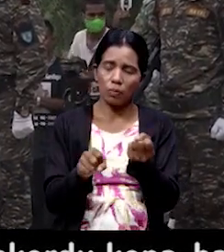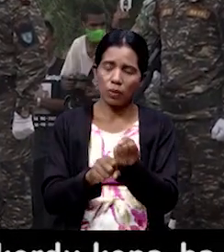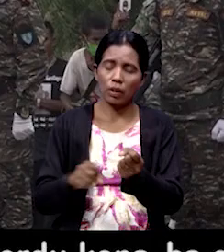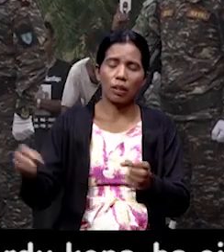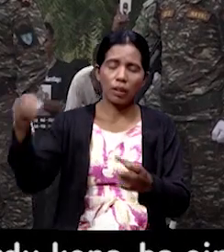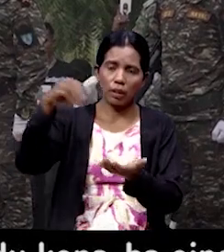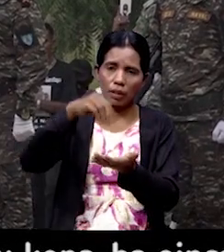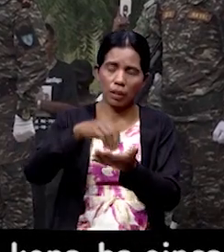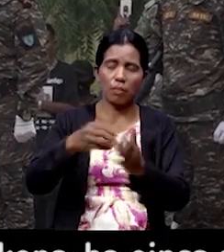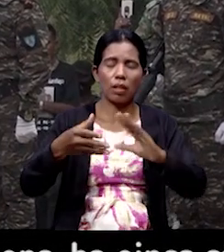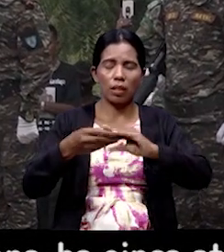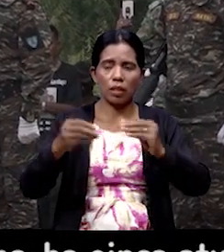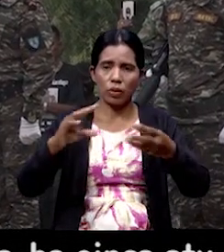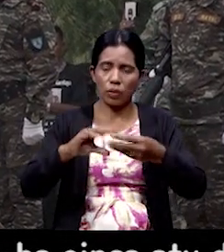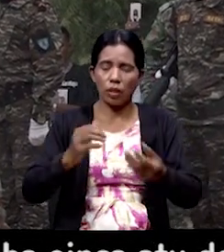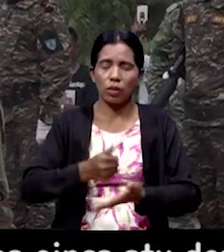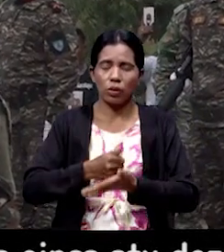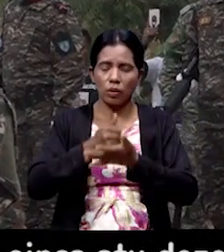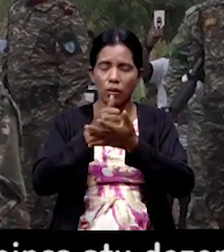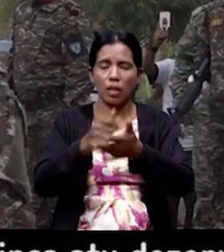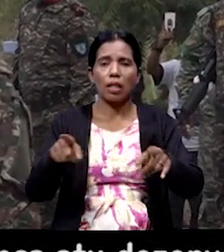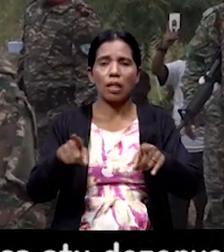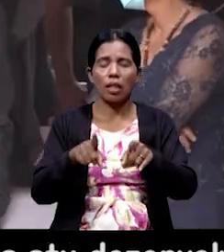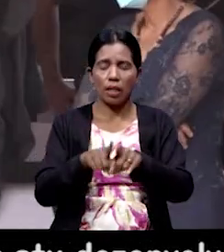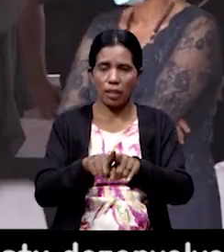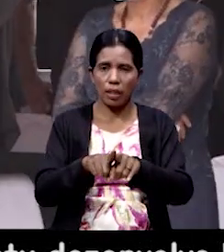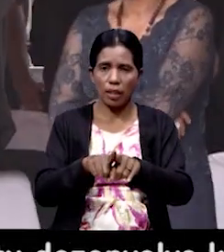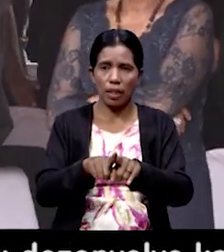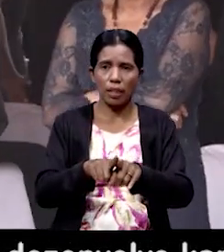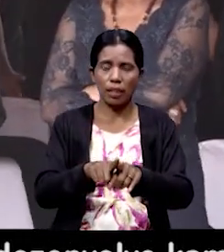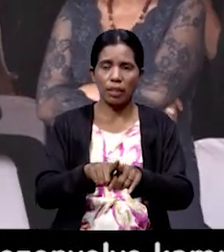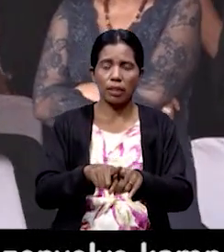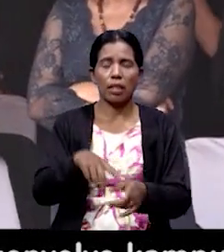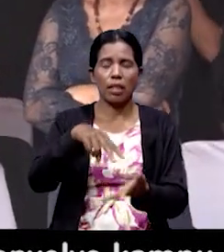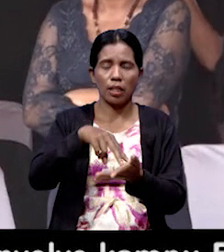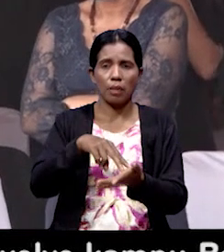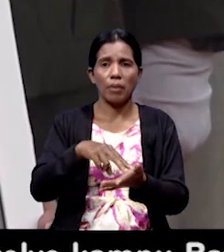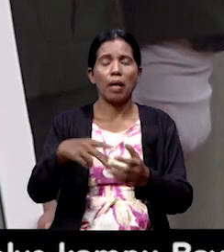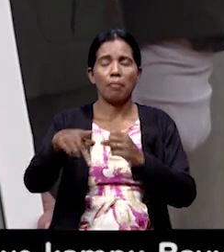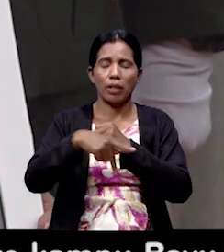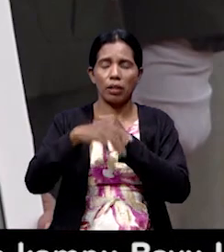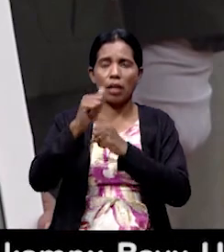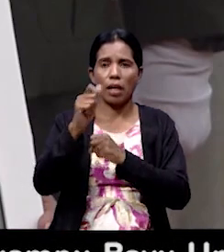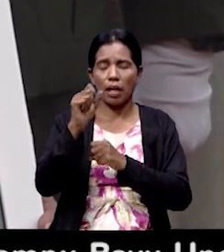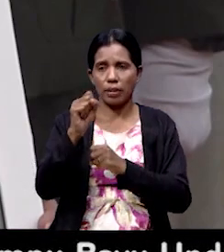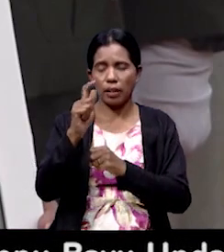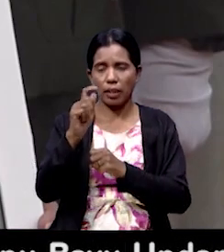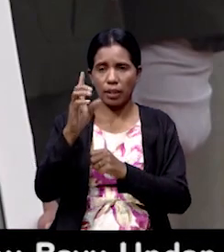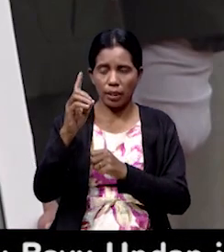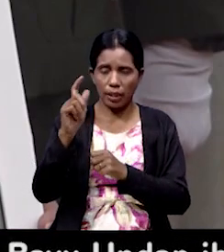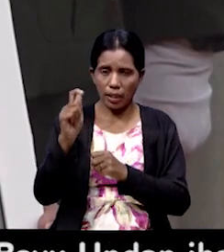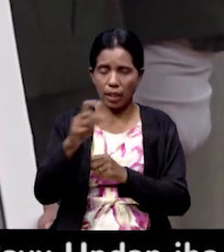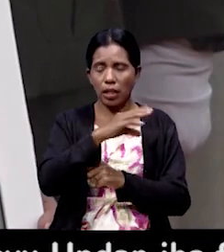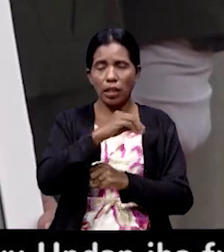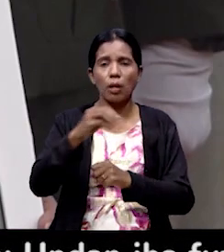historia luta libertasaun patria nudar fundador ASDT no Fretilin, membru Komite Sentral Fretilin, sefi